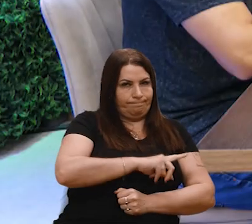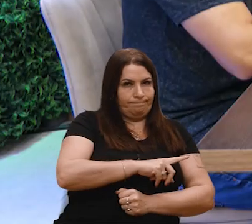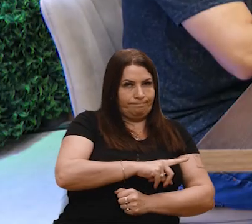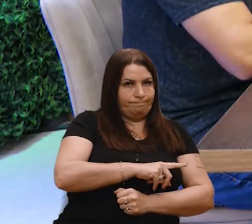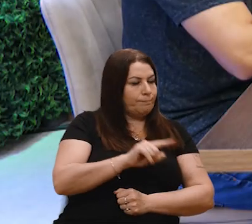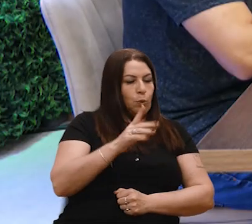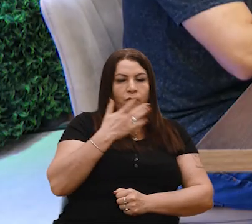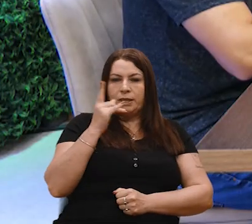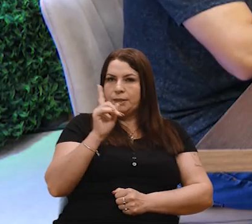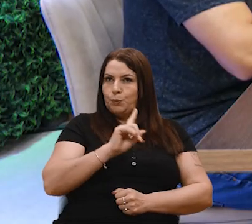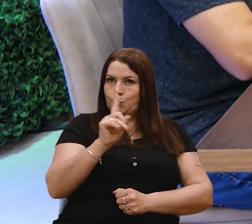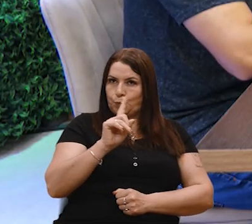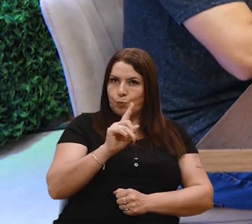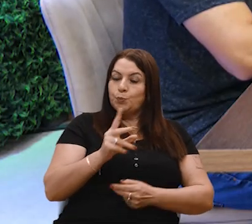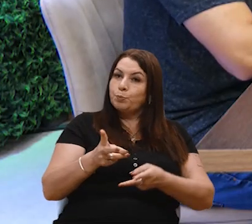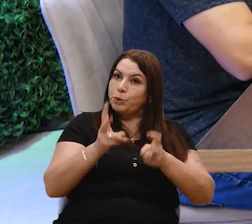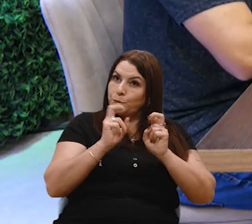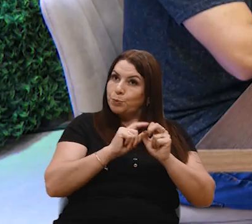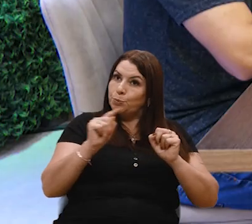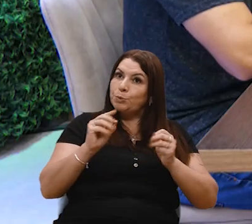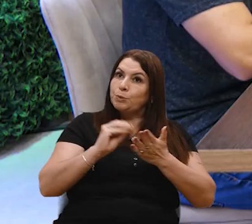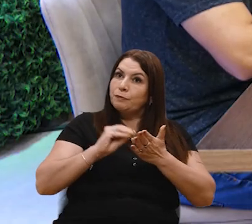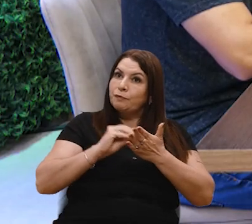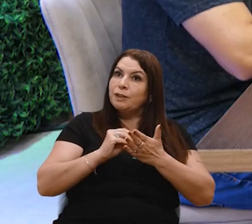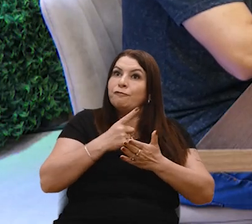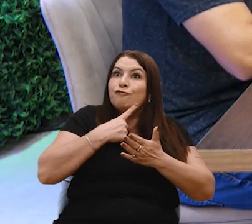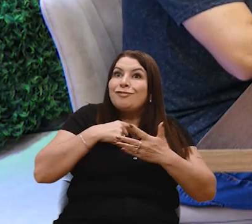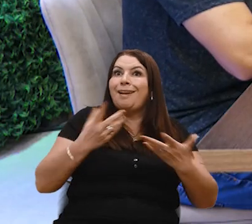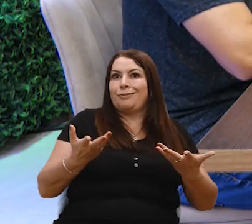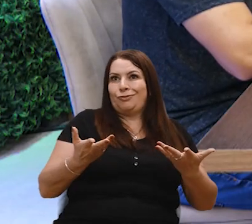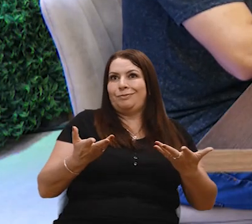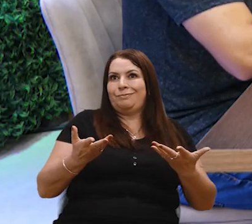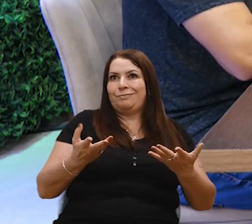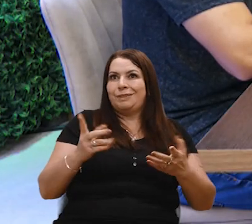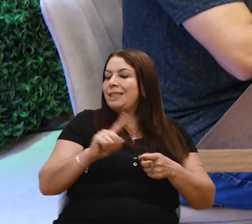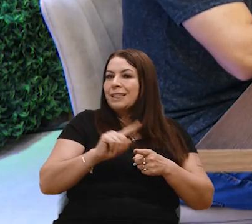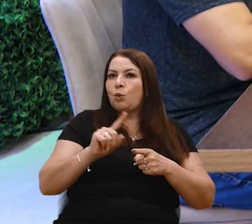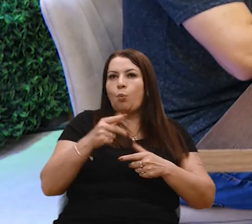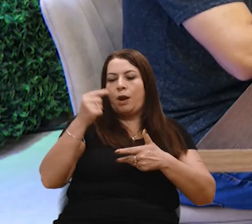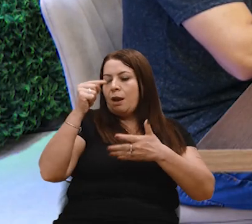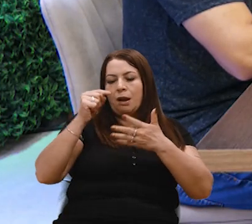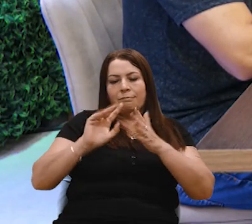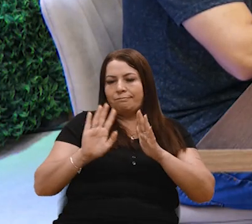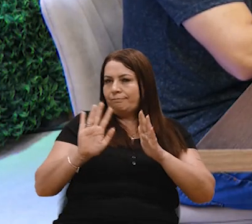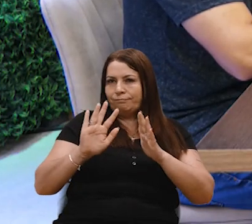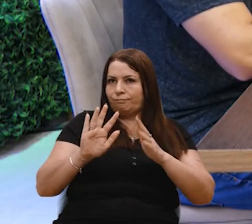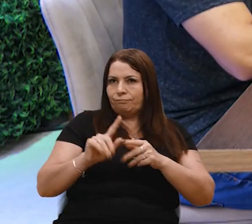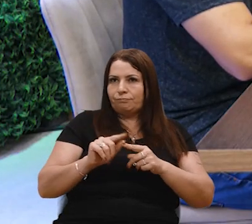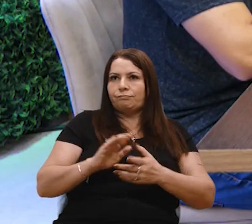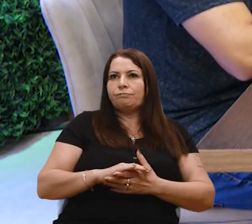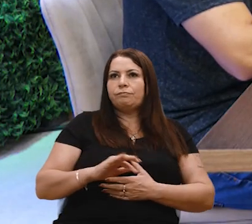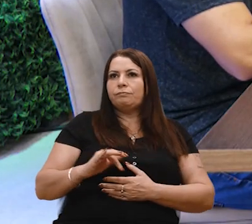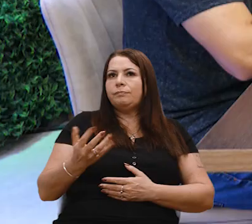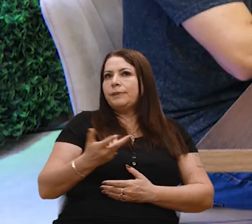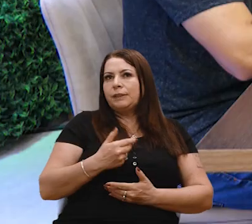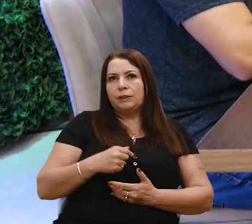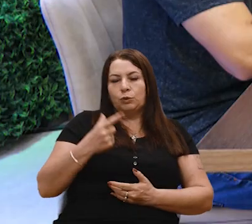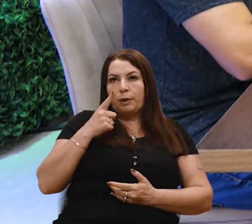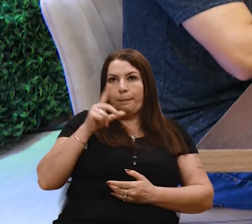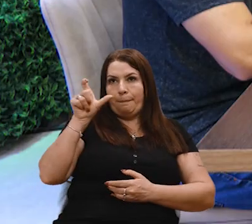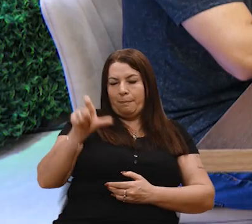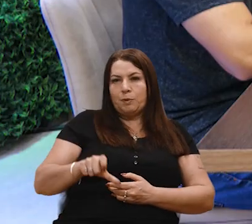bem difícil, não é fácil. E que tu percebe muito que é por falta de vontade. Falta de vontade. Não é por outras questões, Sim, né? condições